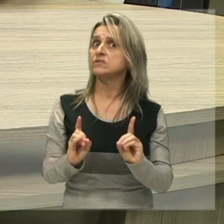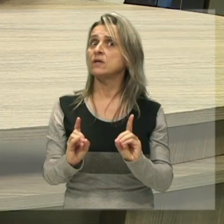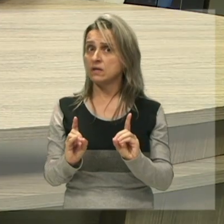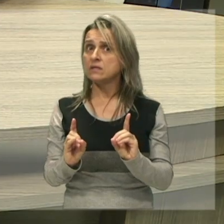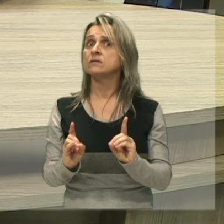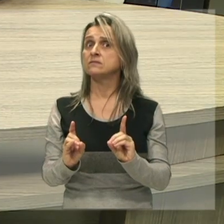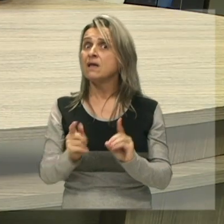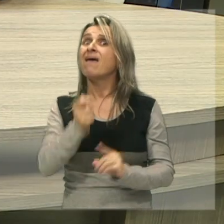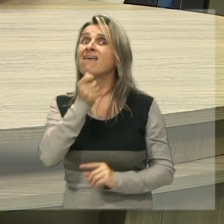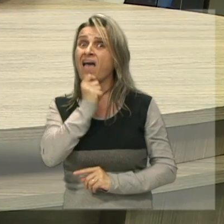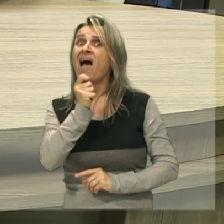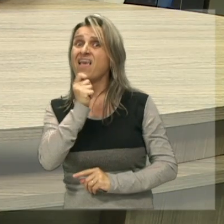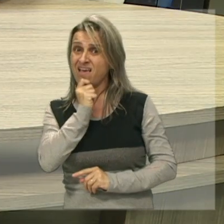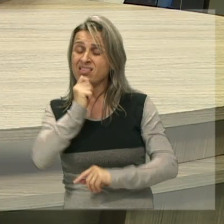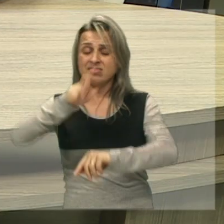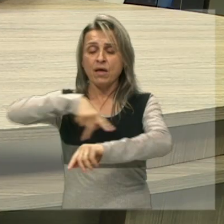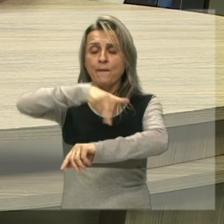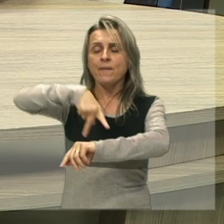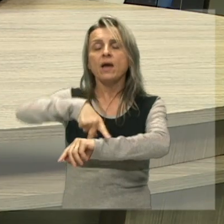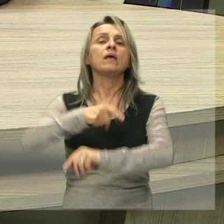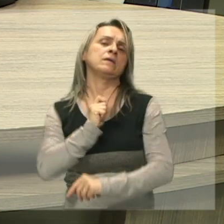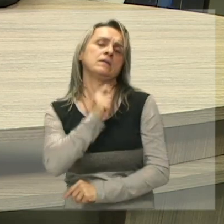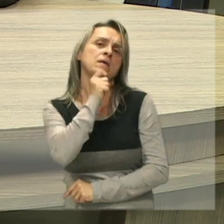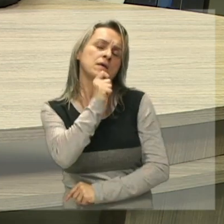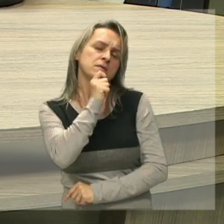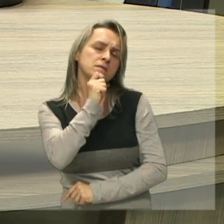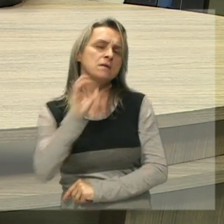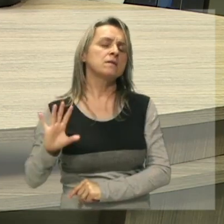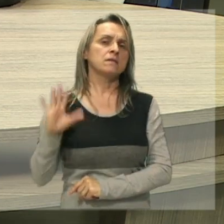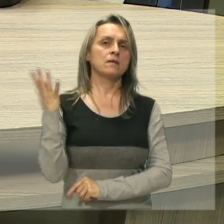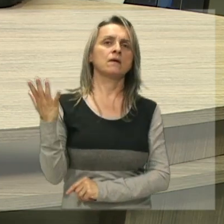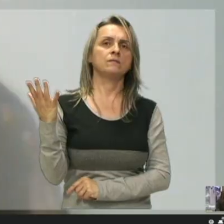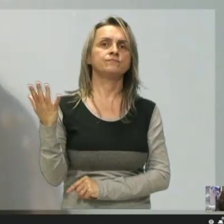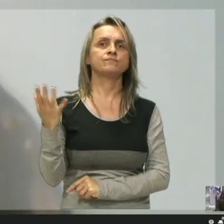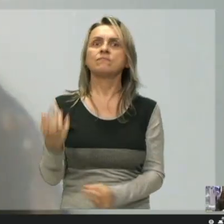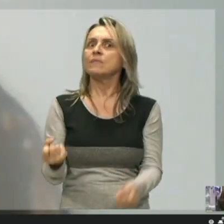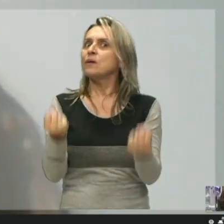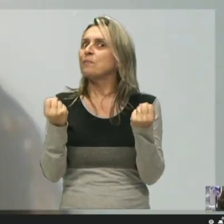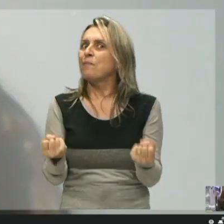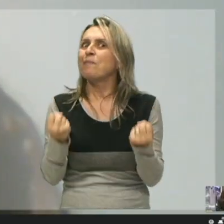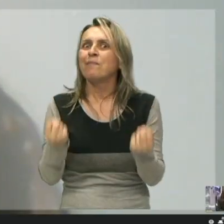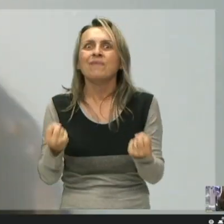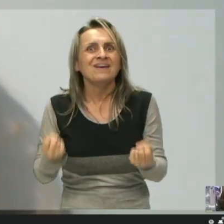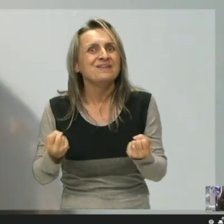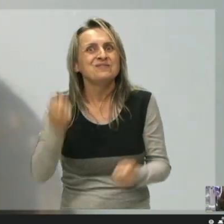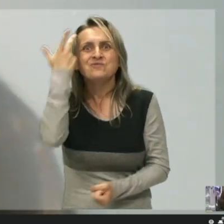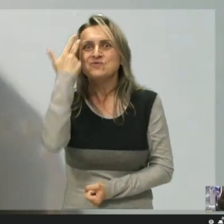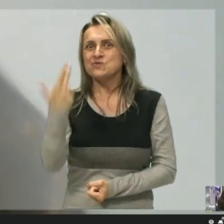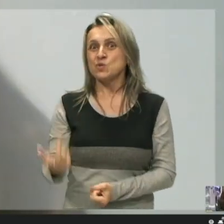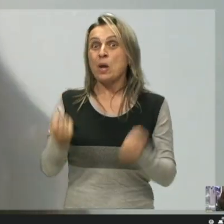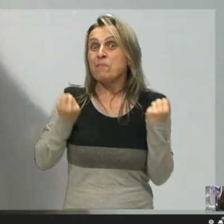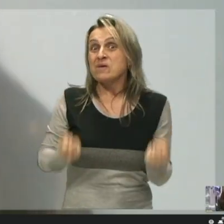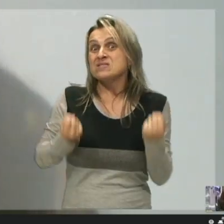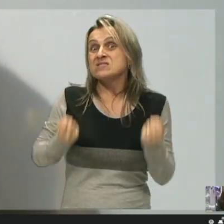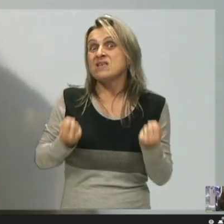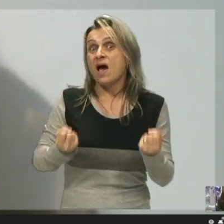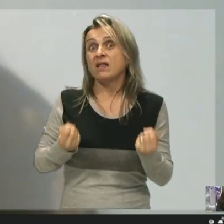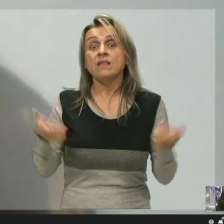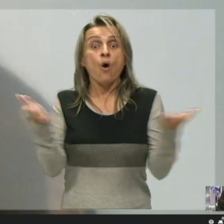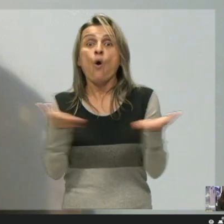alguns países, isso ainda, né, acontece. É um peso que carrega essa história. Então, hoje a gente, às